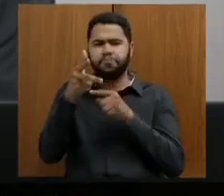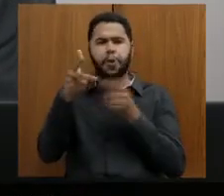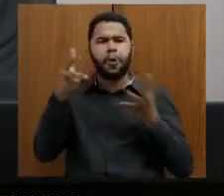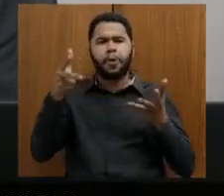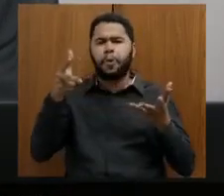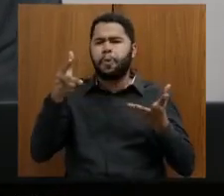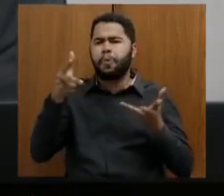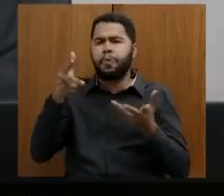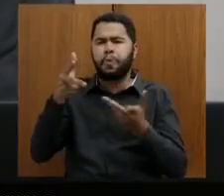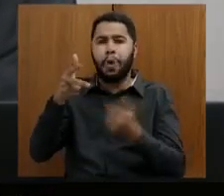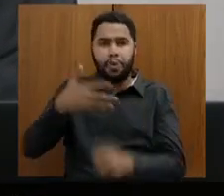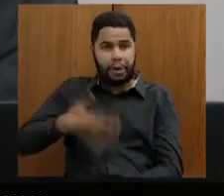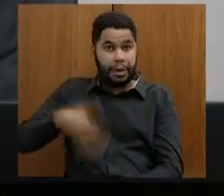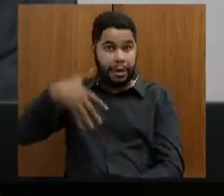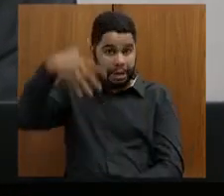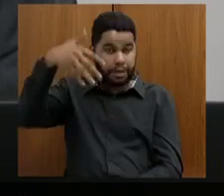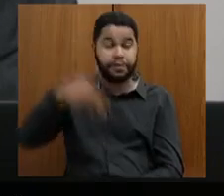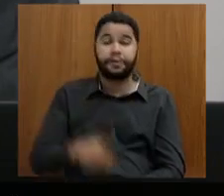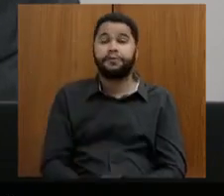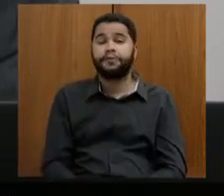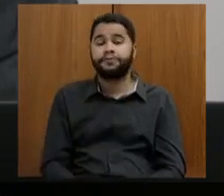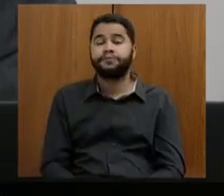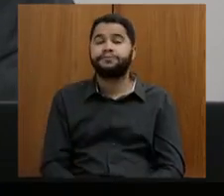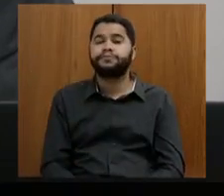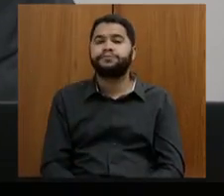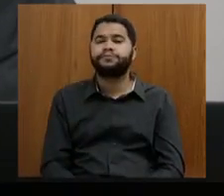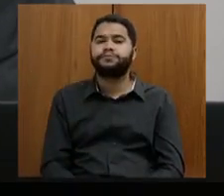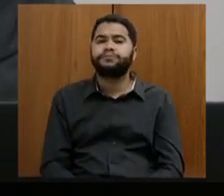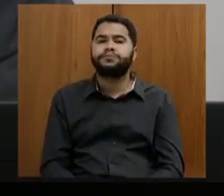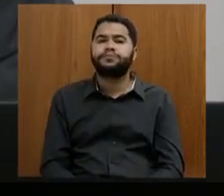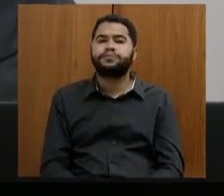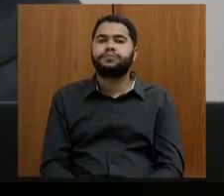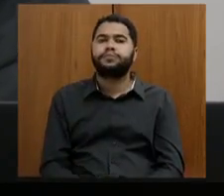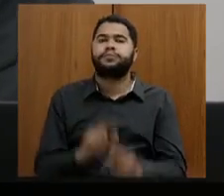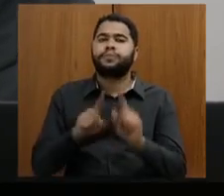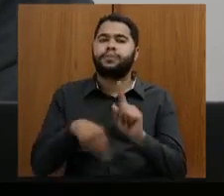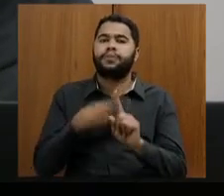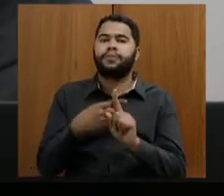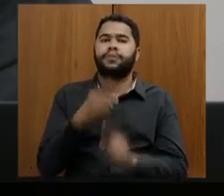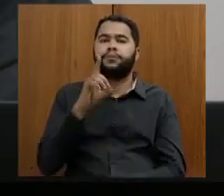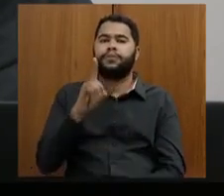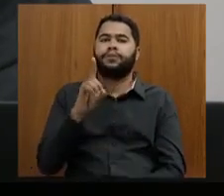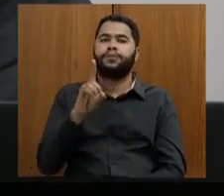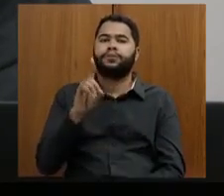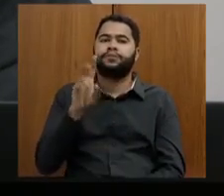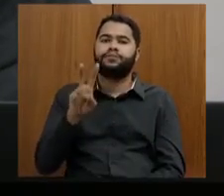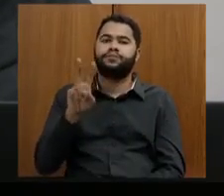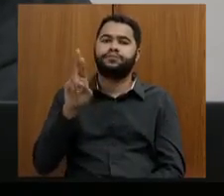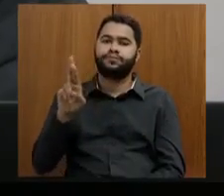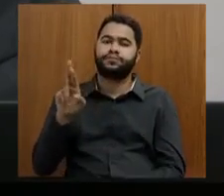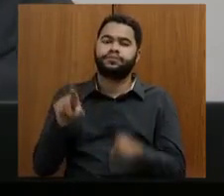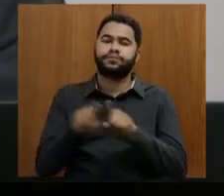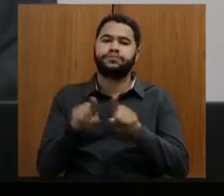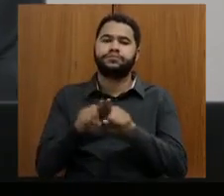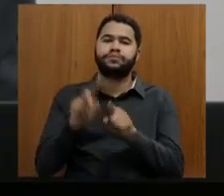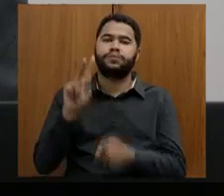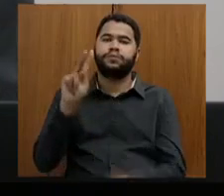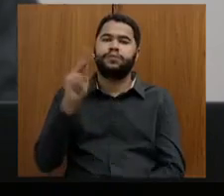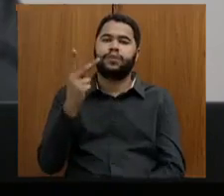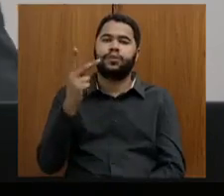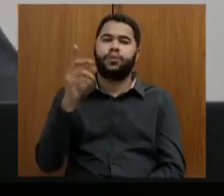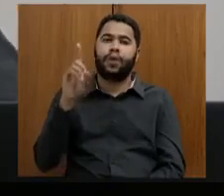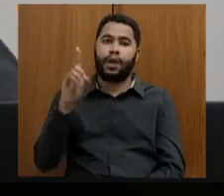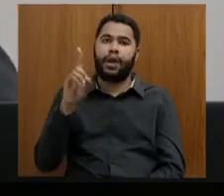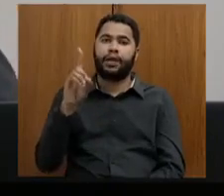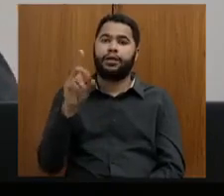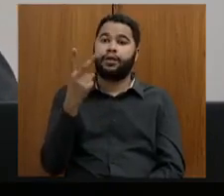portanto caras é mais um DVR e mais também um HD de